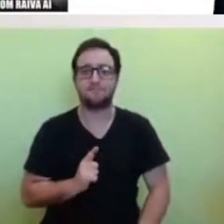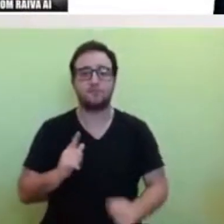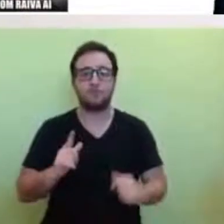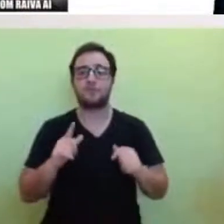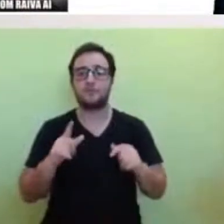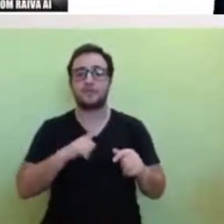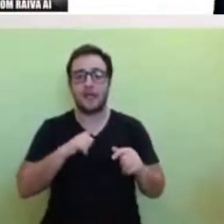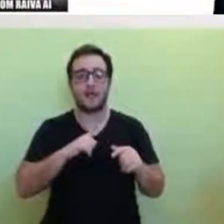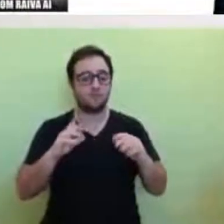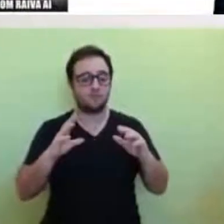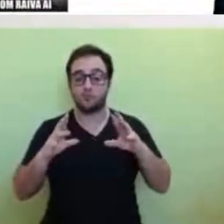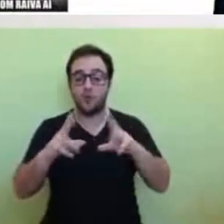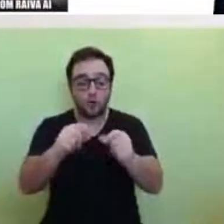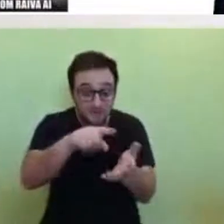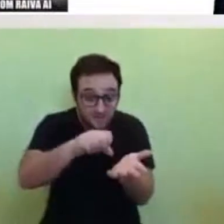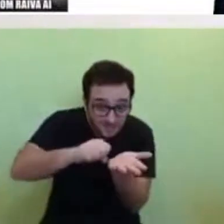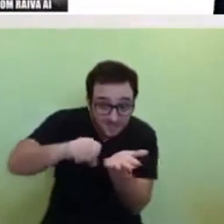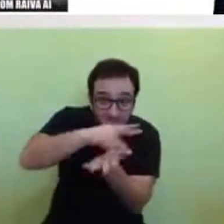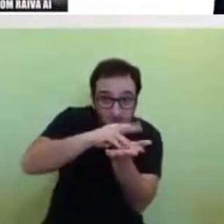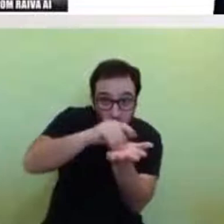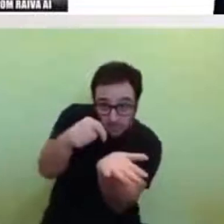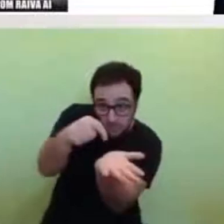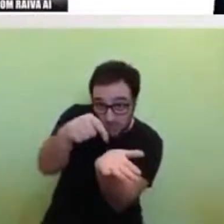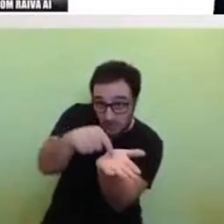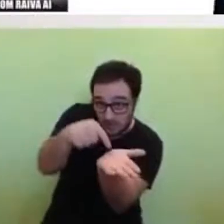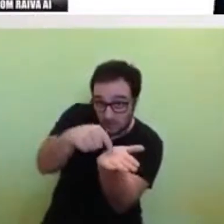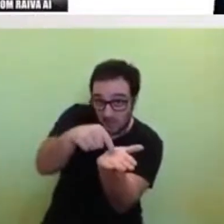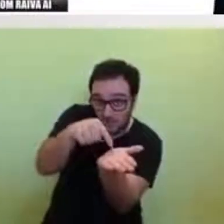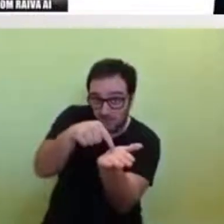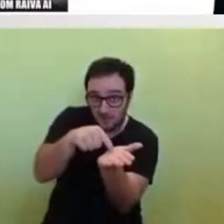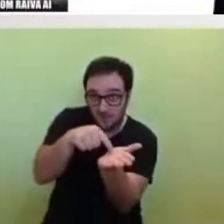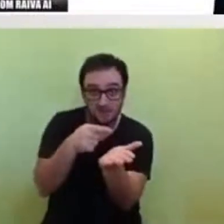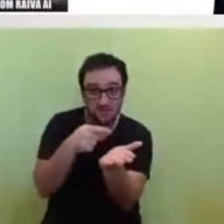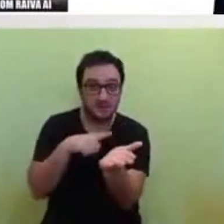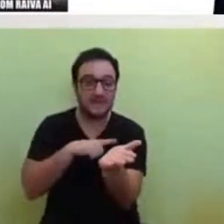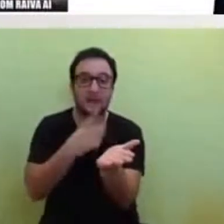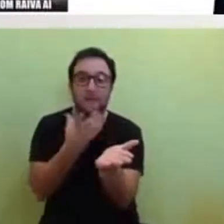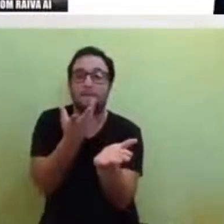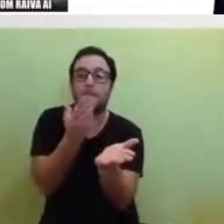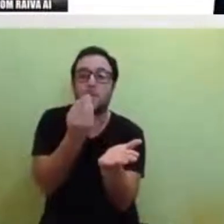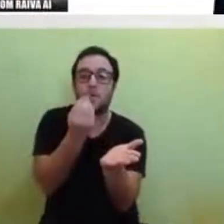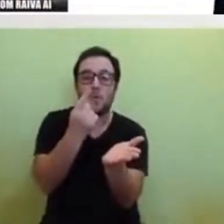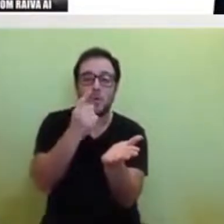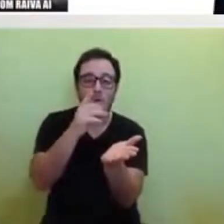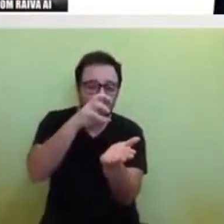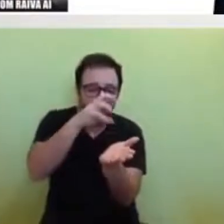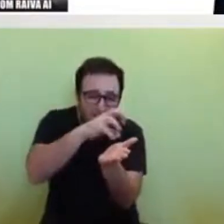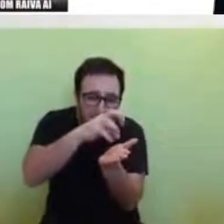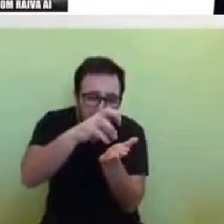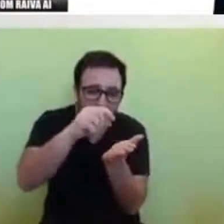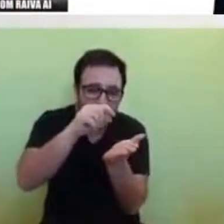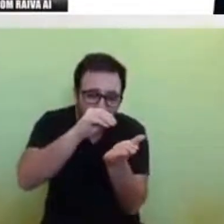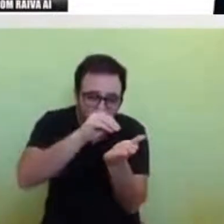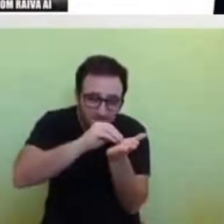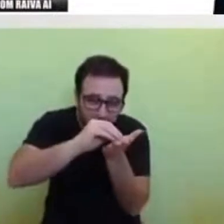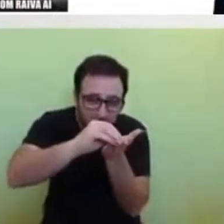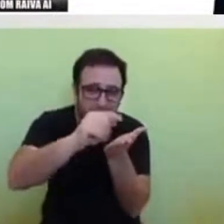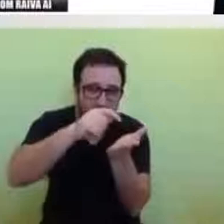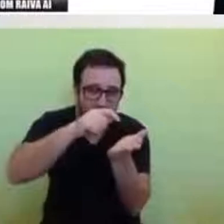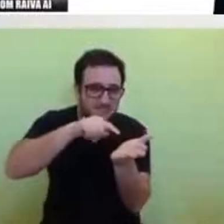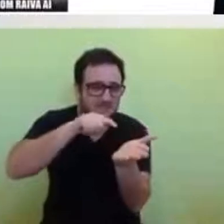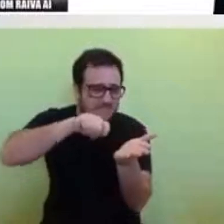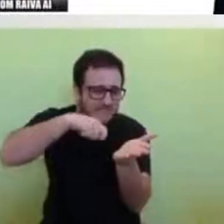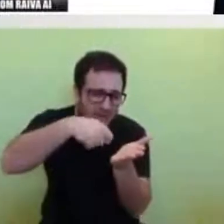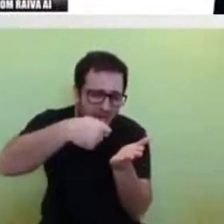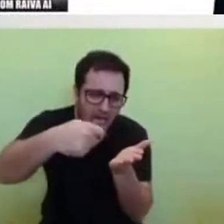sinais. Só que são muitos símbolos para representar, por exemplo, um sinal só para colocar movimento,